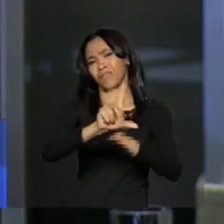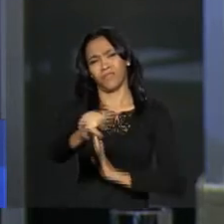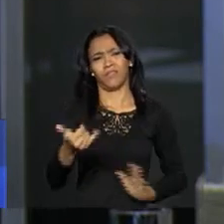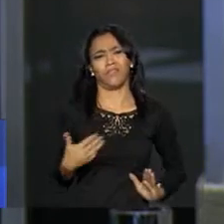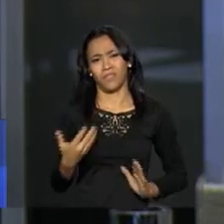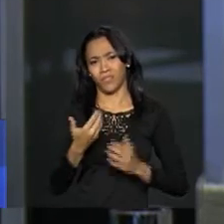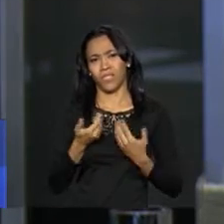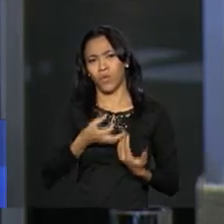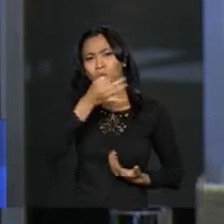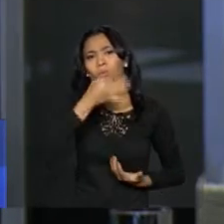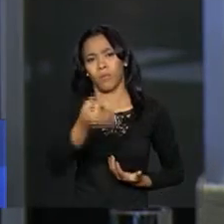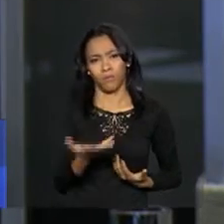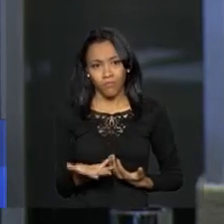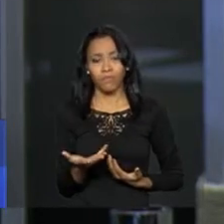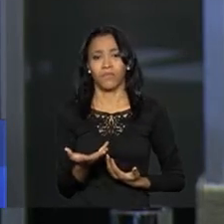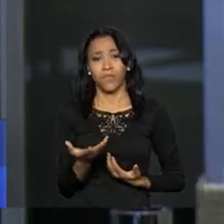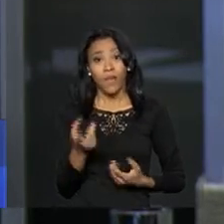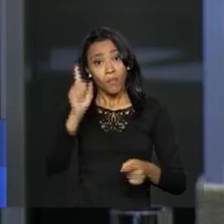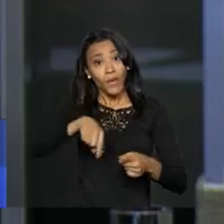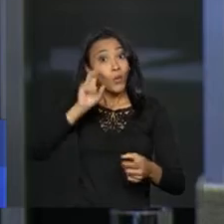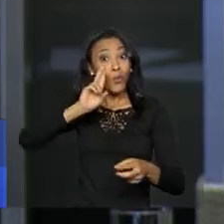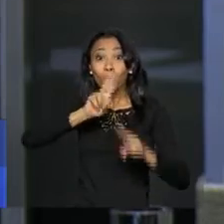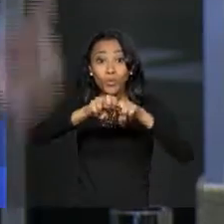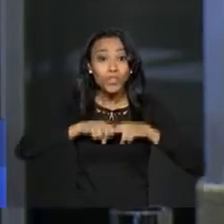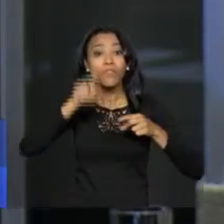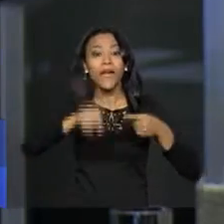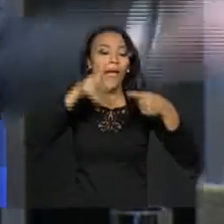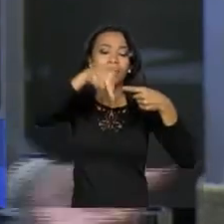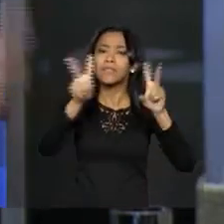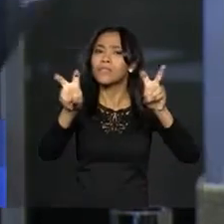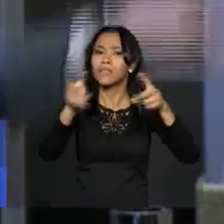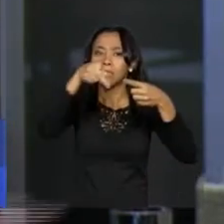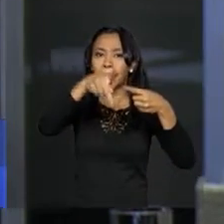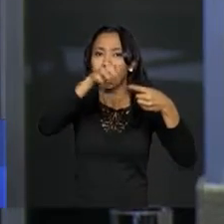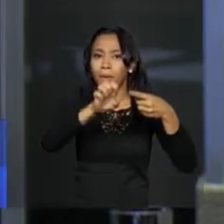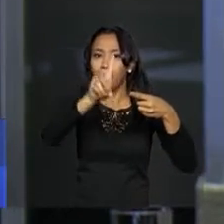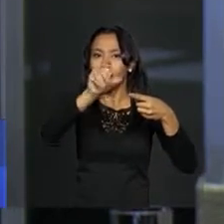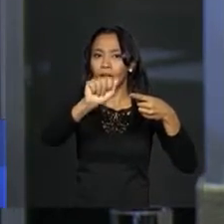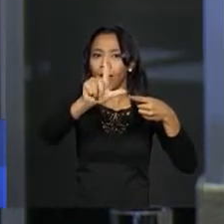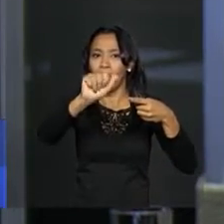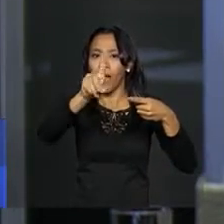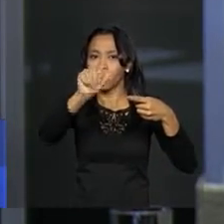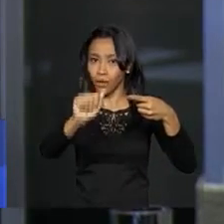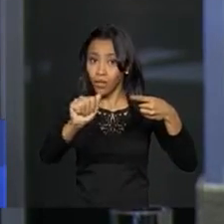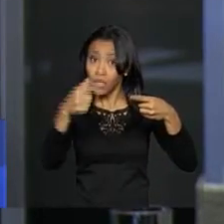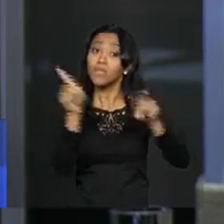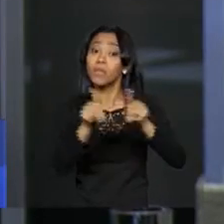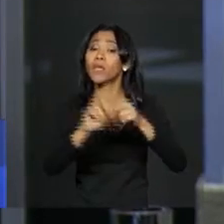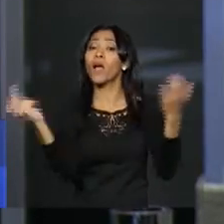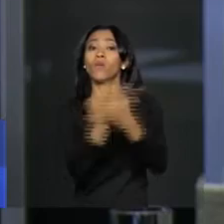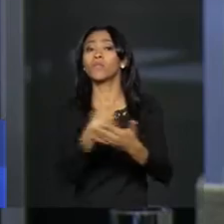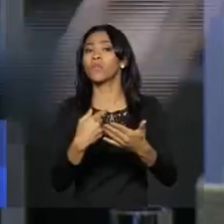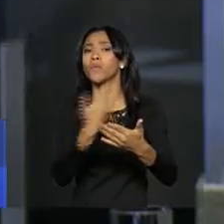quê? Porque a causa são as pedaladas. E as pedaladas que foram praticadas contra outros, por outros